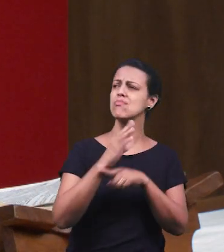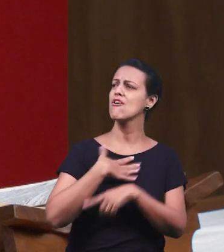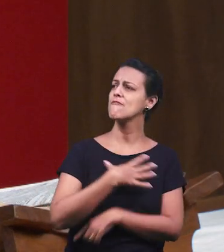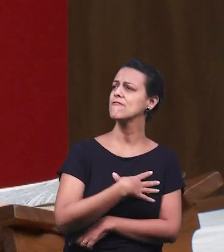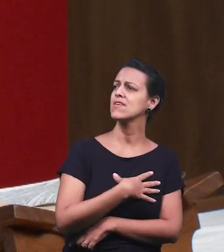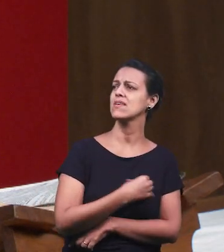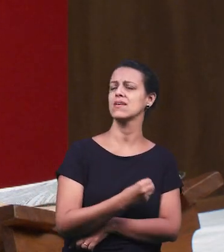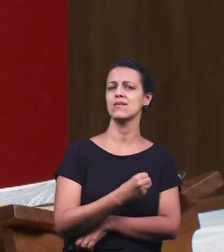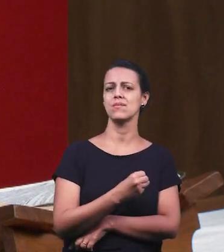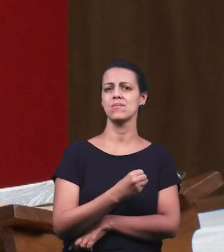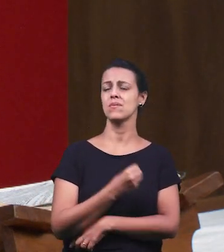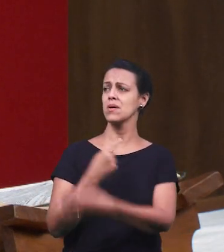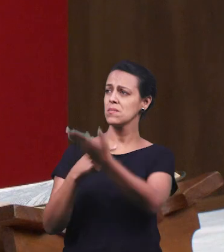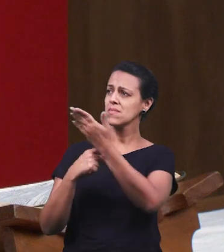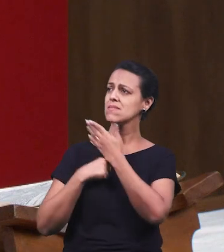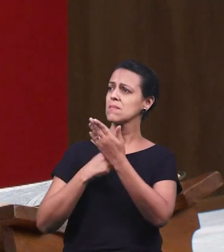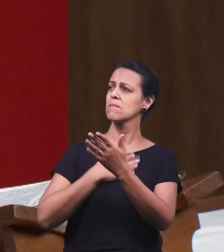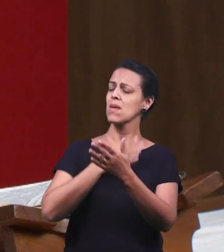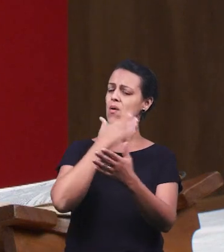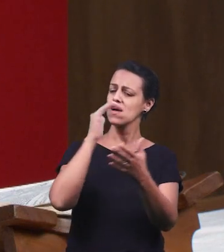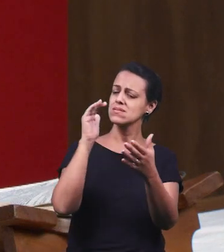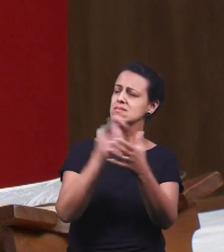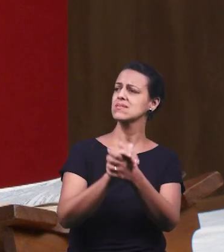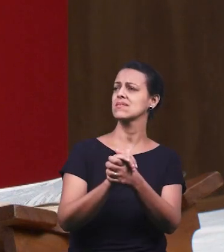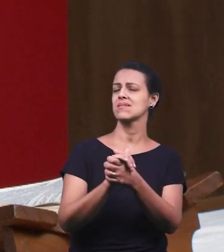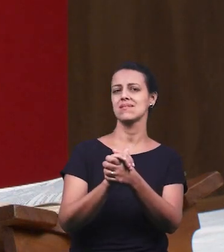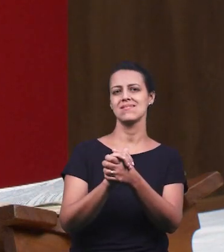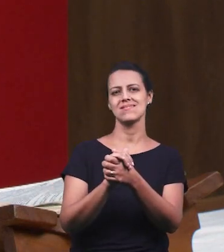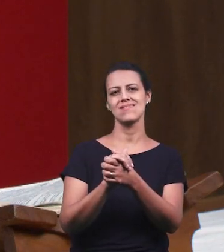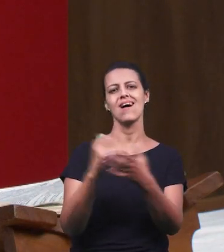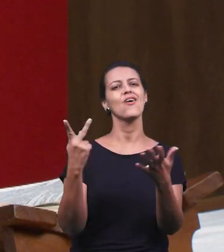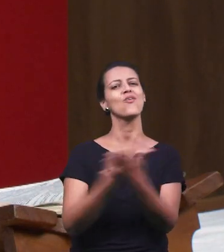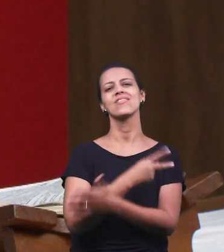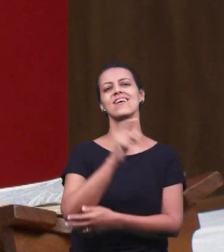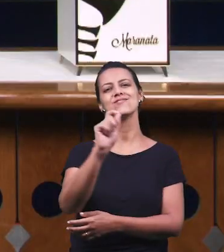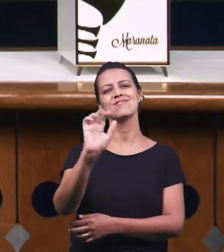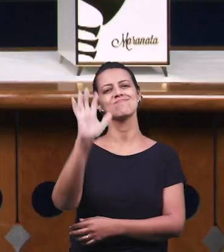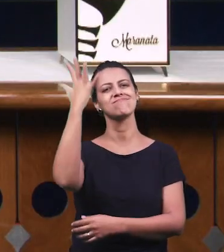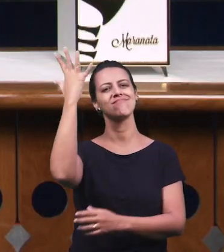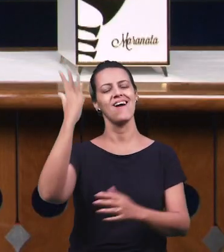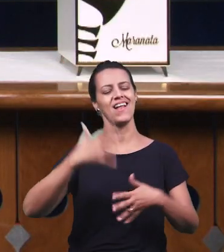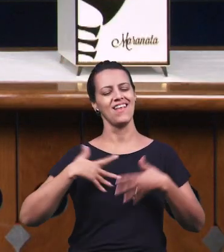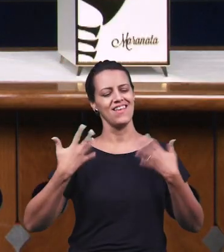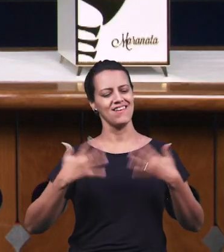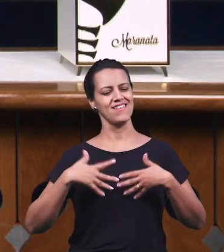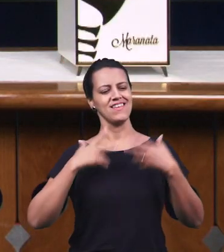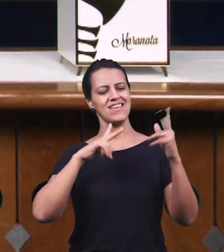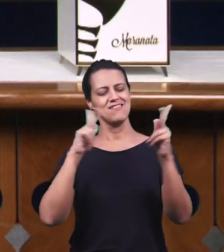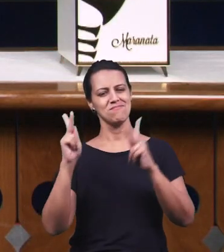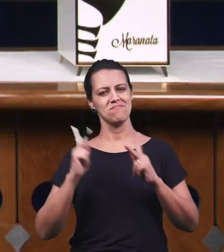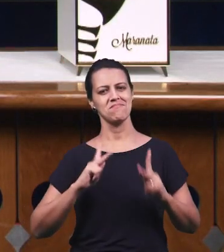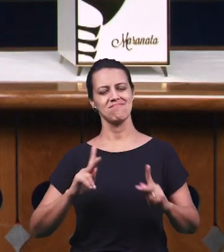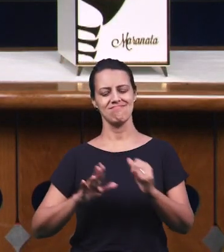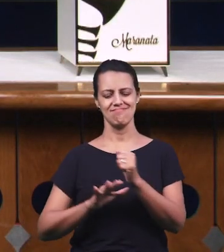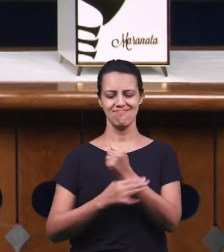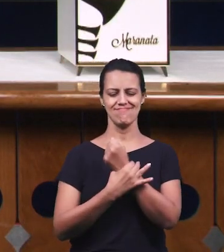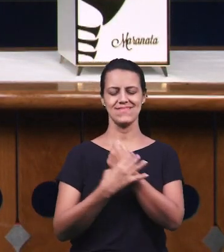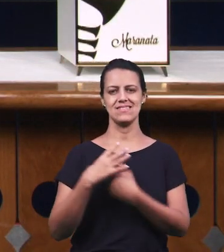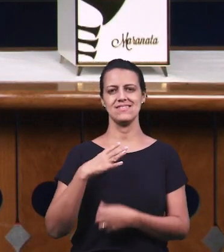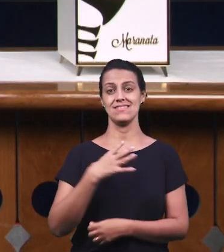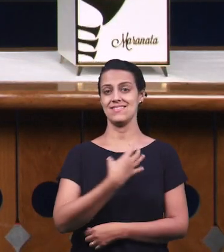e haverá paz, alegria, segurança e salvação. Aqueles homens estavam